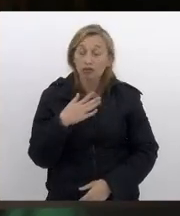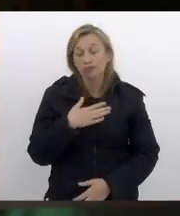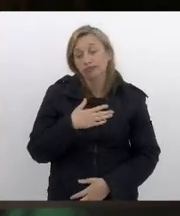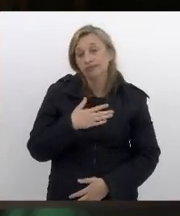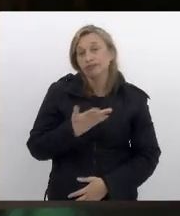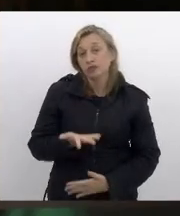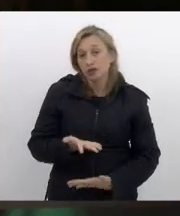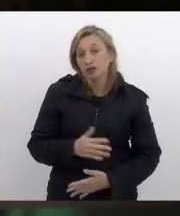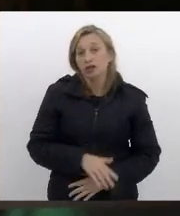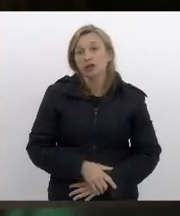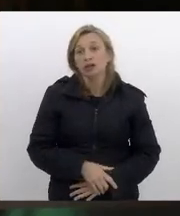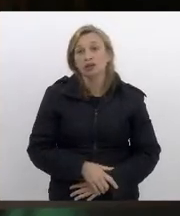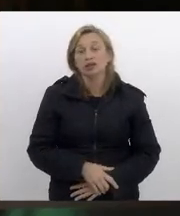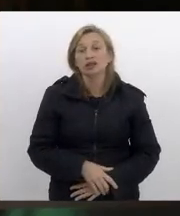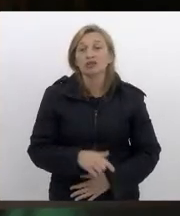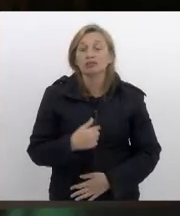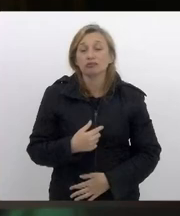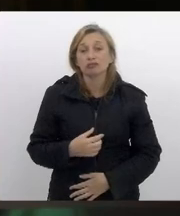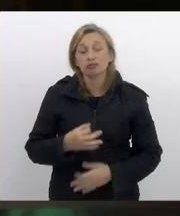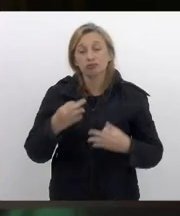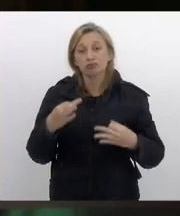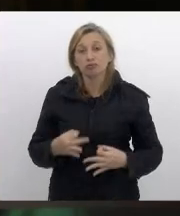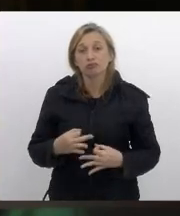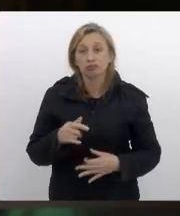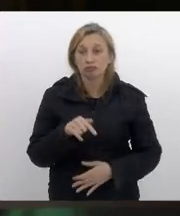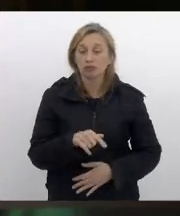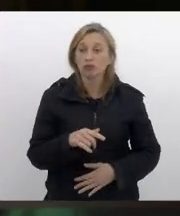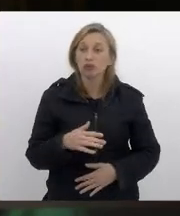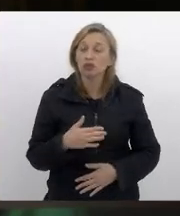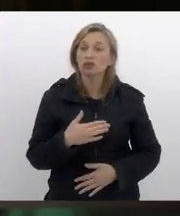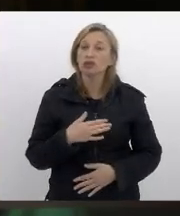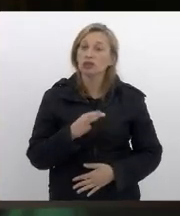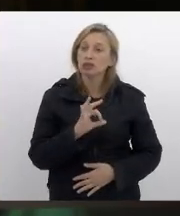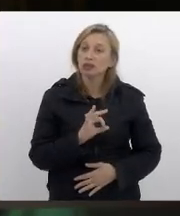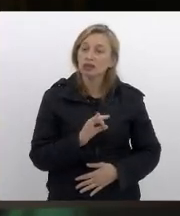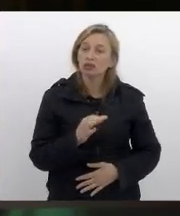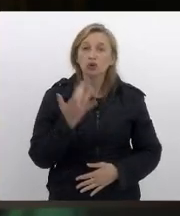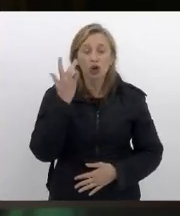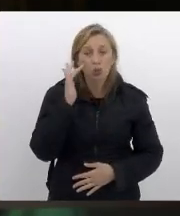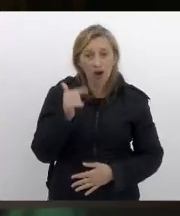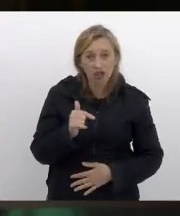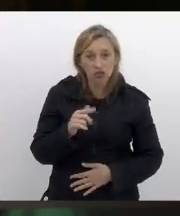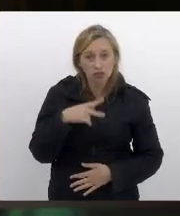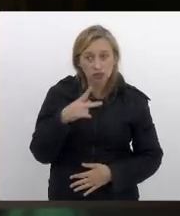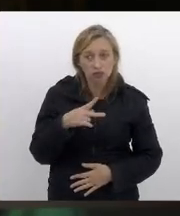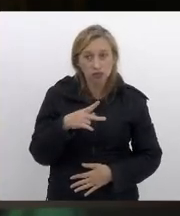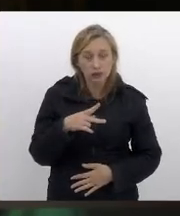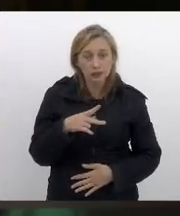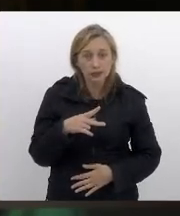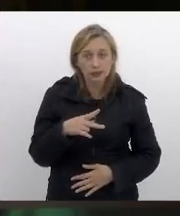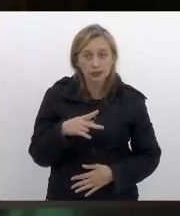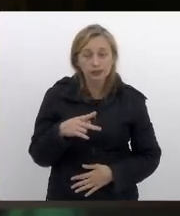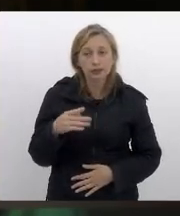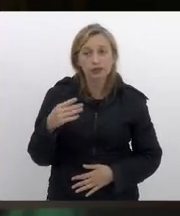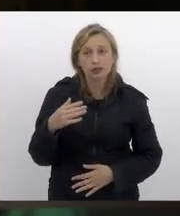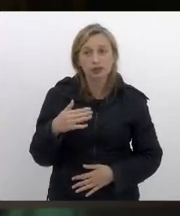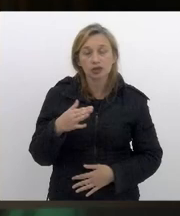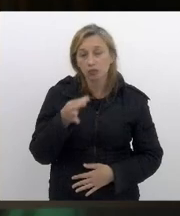aqui. Eu tenho posição. Aquilo, tenho convicção daquilo que eu acho. Eu tenho meu